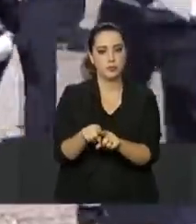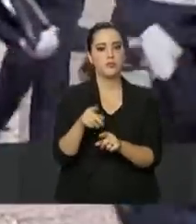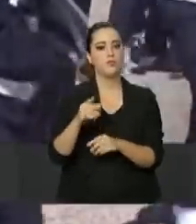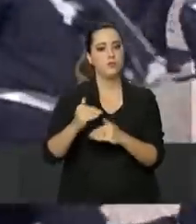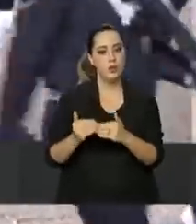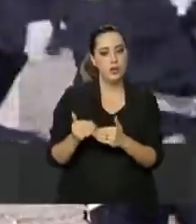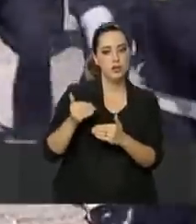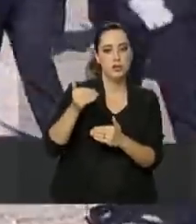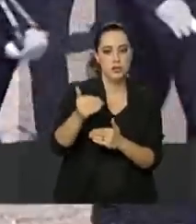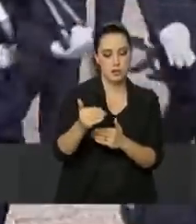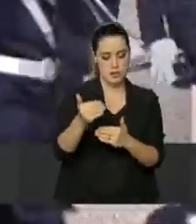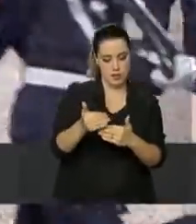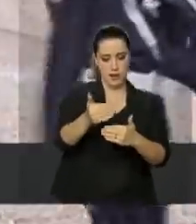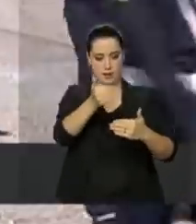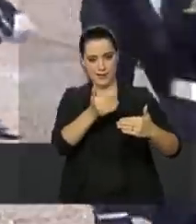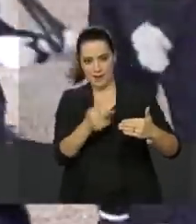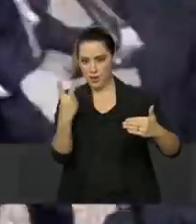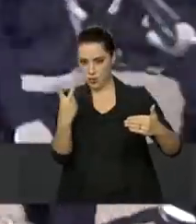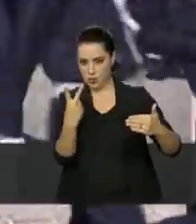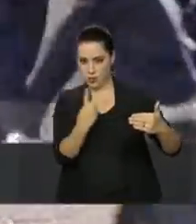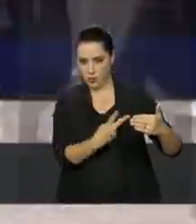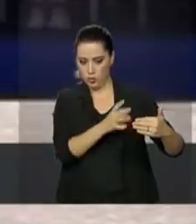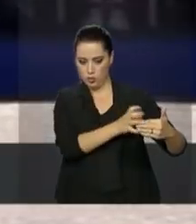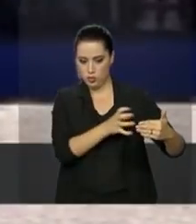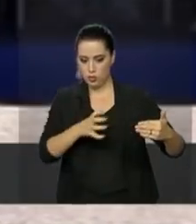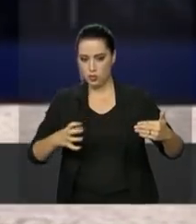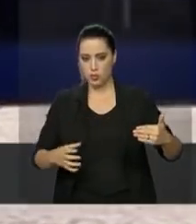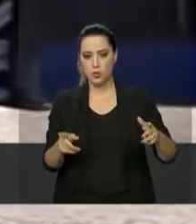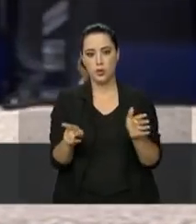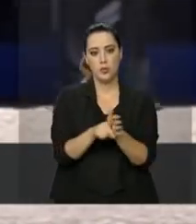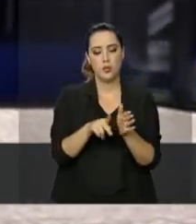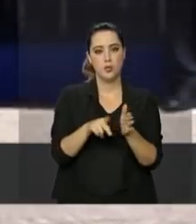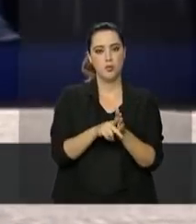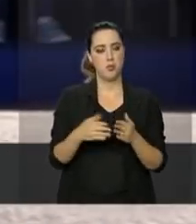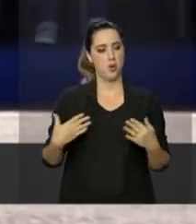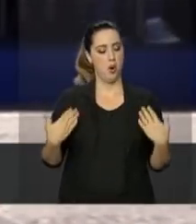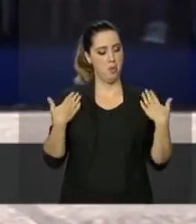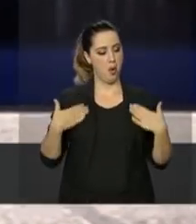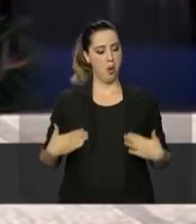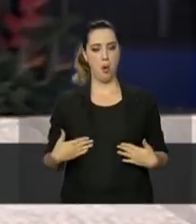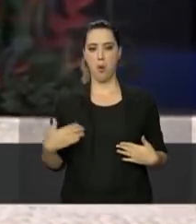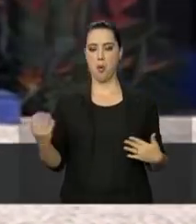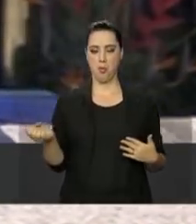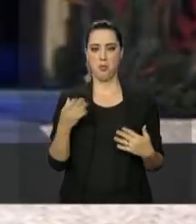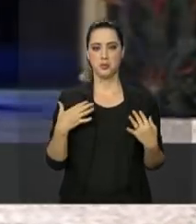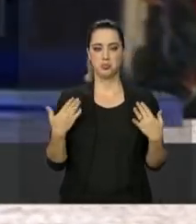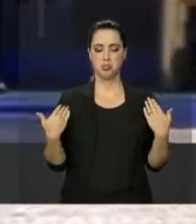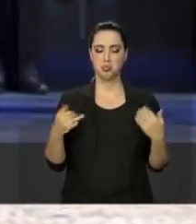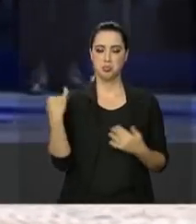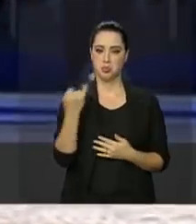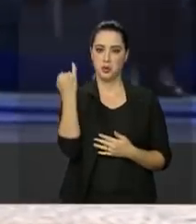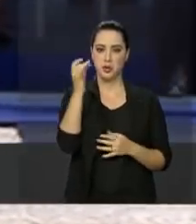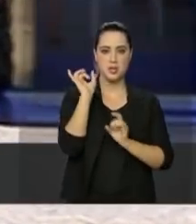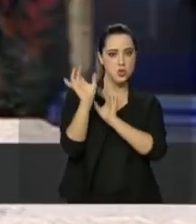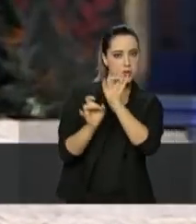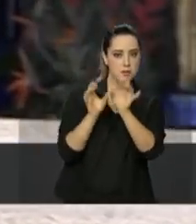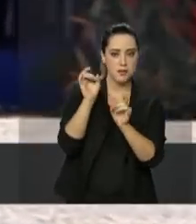de fuzileiros navais usando o seu uniforme de gala, que é o Garança.